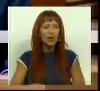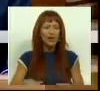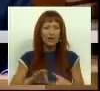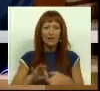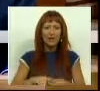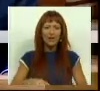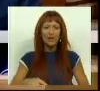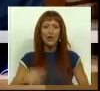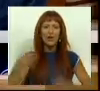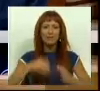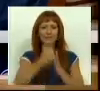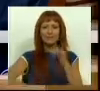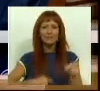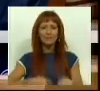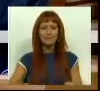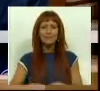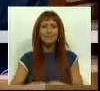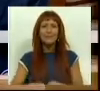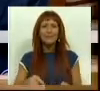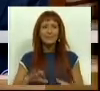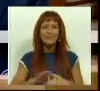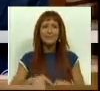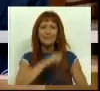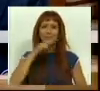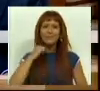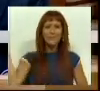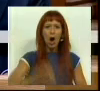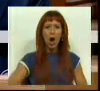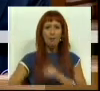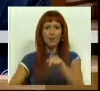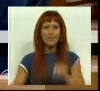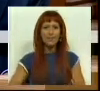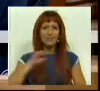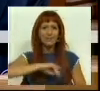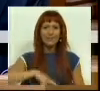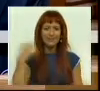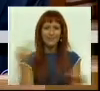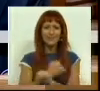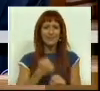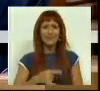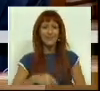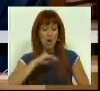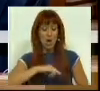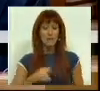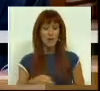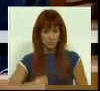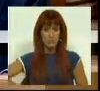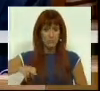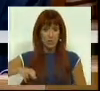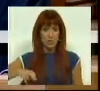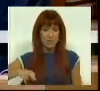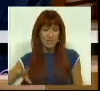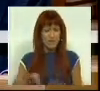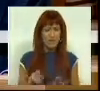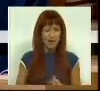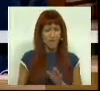Tribunal Constitucional no que se refere à equidade nos sacrifícios impostos aos rendimentos do trabalho e aos rendimentos do capital. E, em